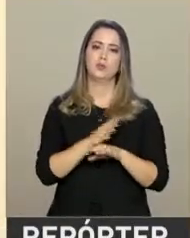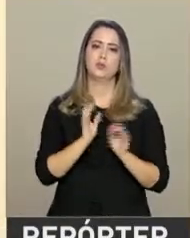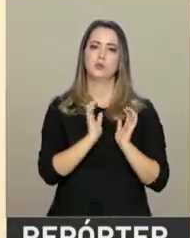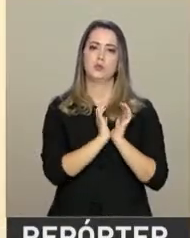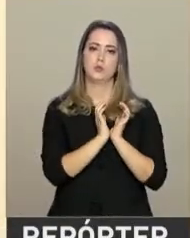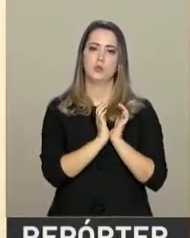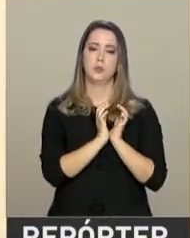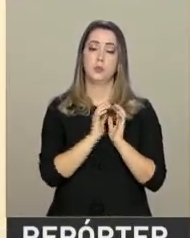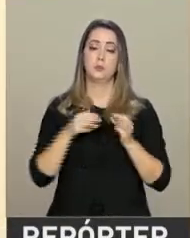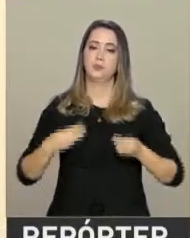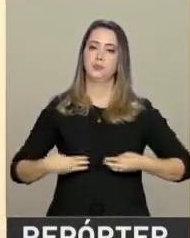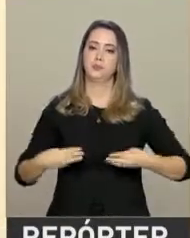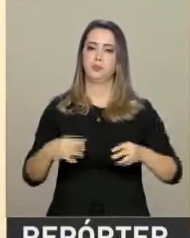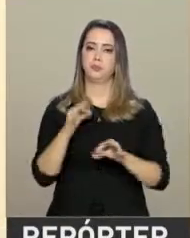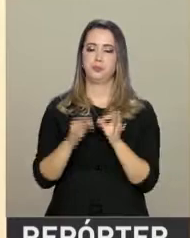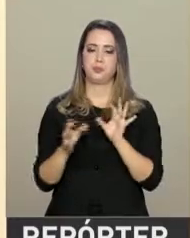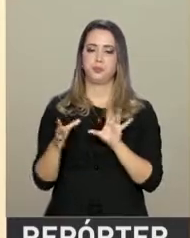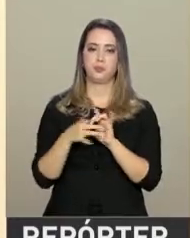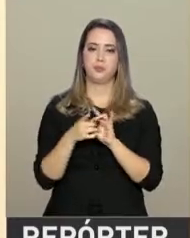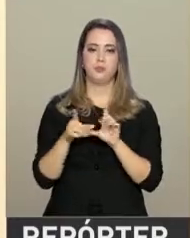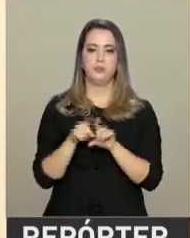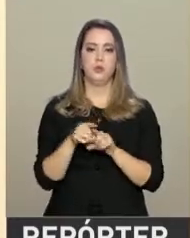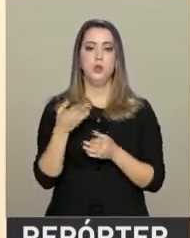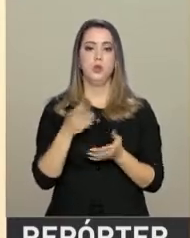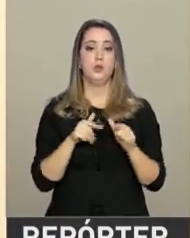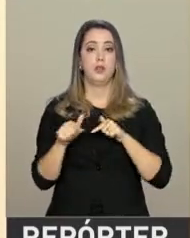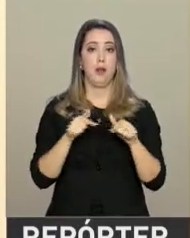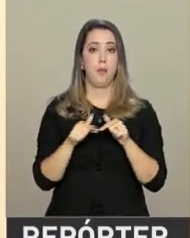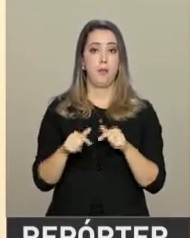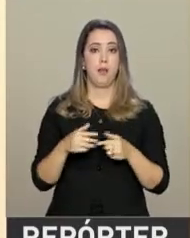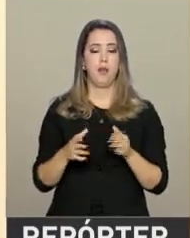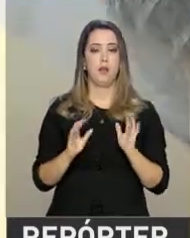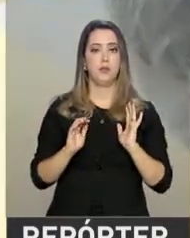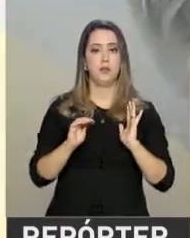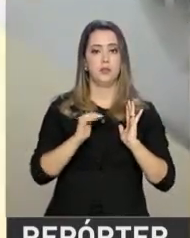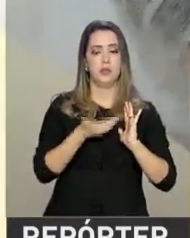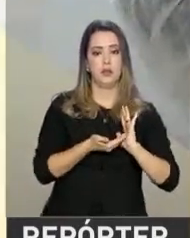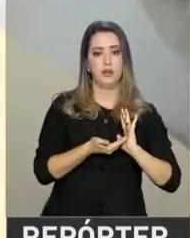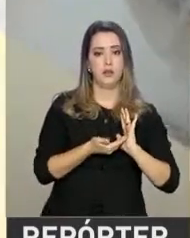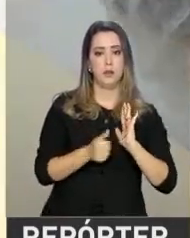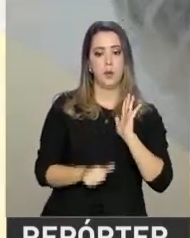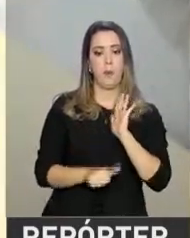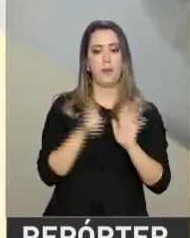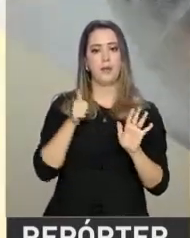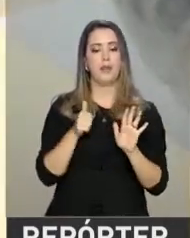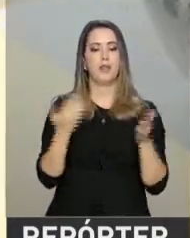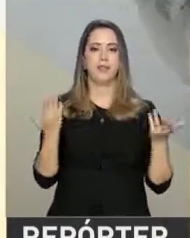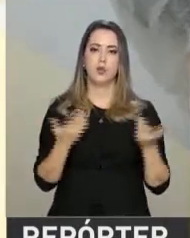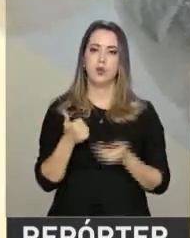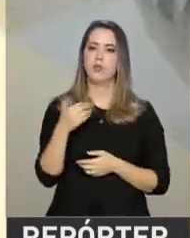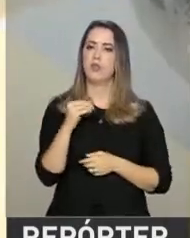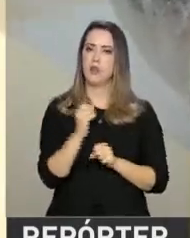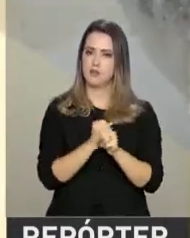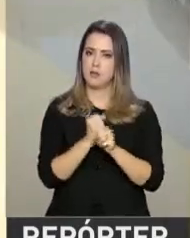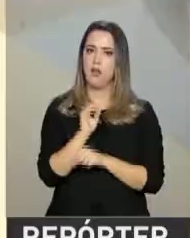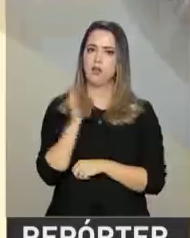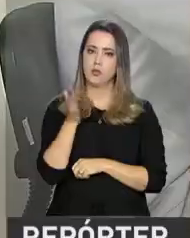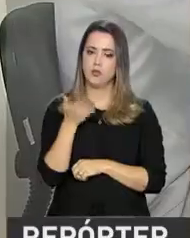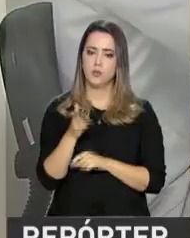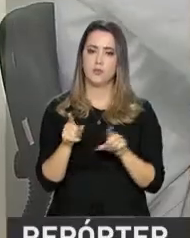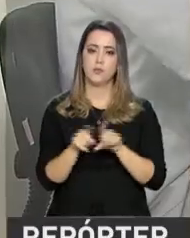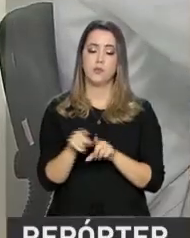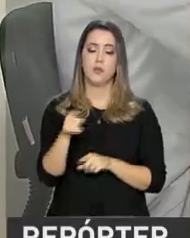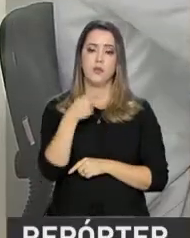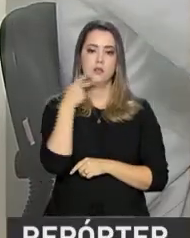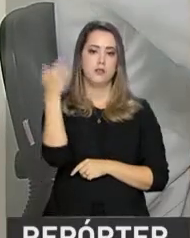ministério da justiça o emprego na câmara dos deputados foi o primeiro e lá se vão quase 10 hoje